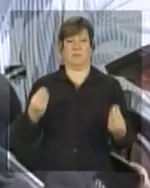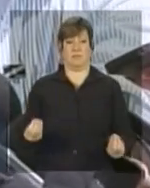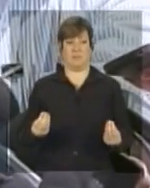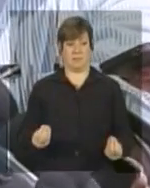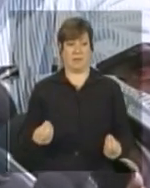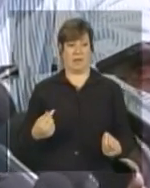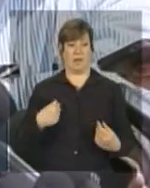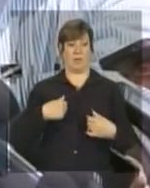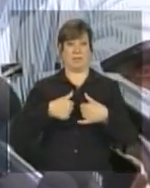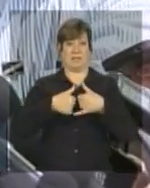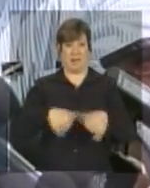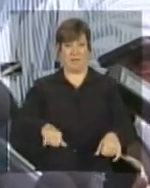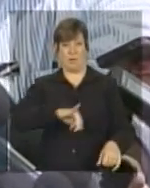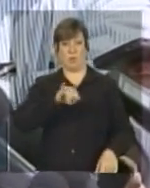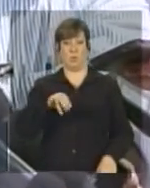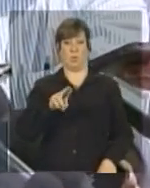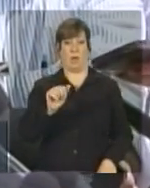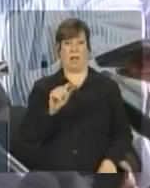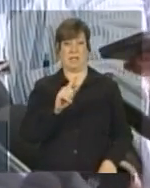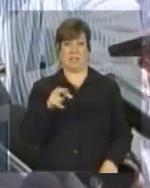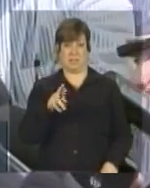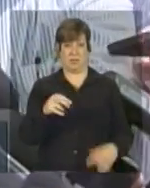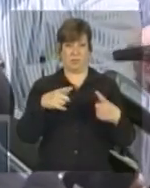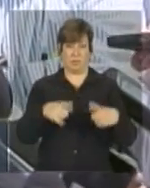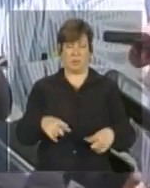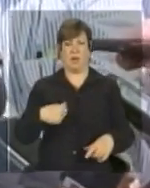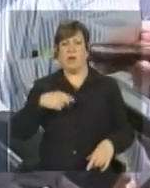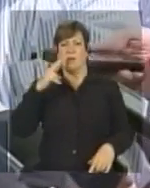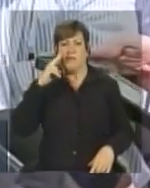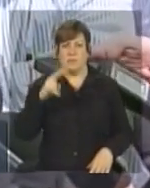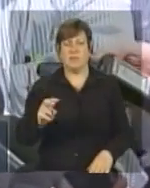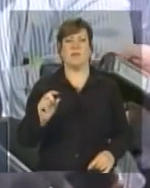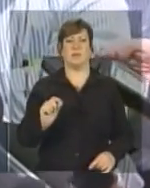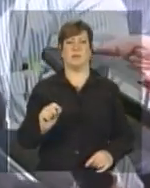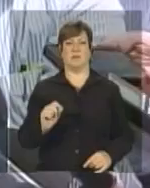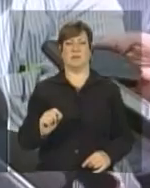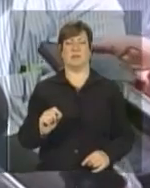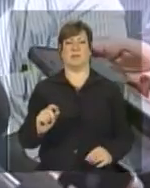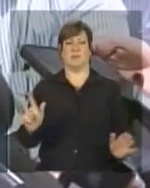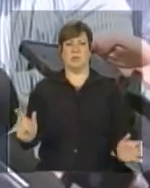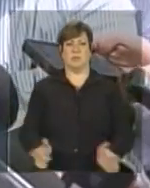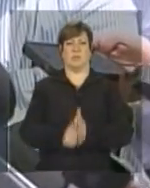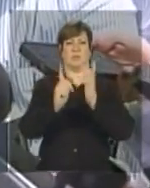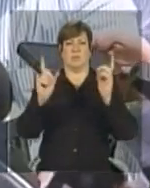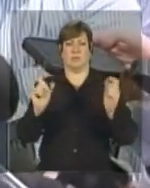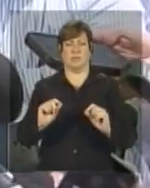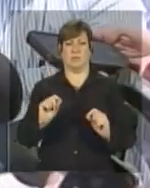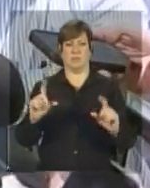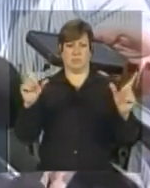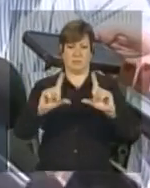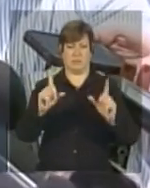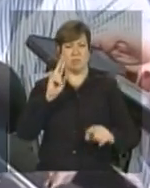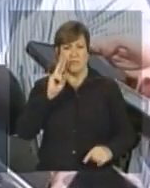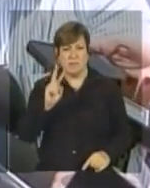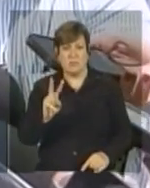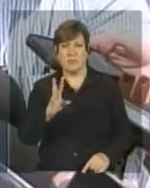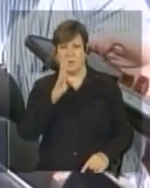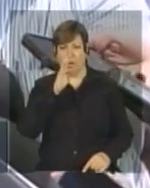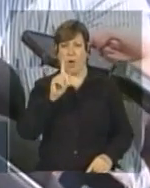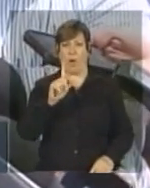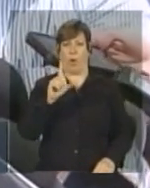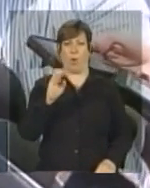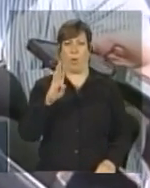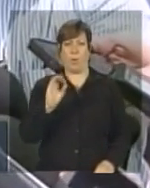Eu estava lá em Juazeiro, quando eu vi as gravações divulgadas por uma televisão, a TV